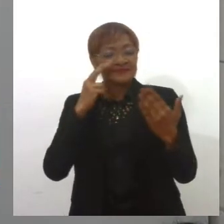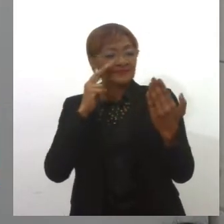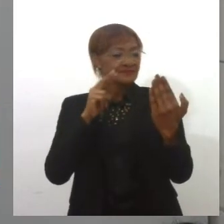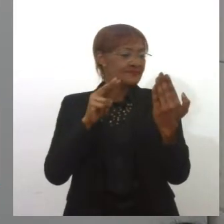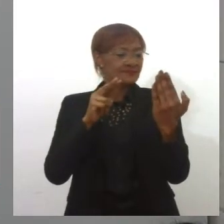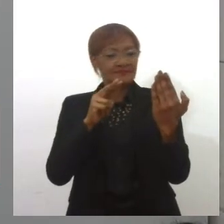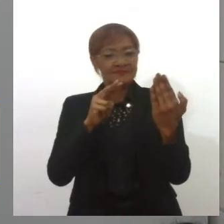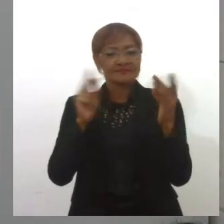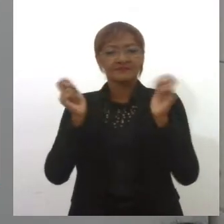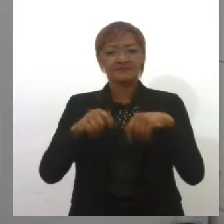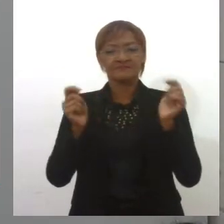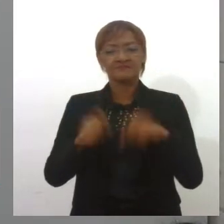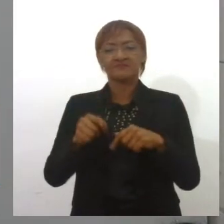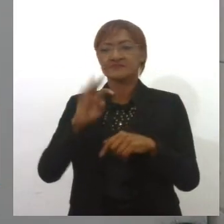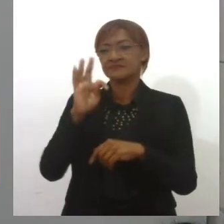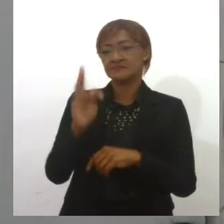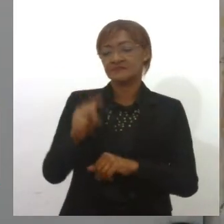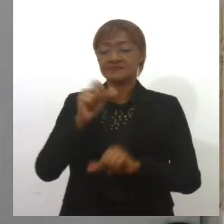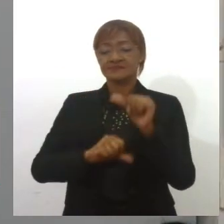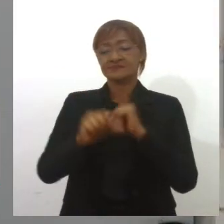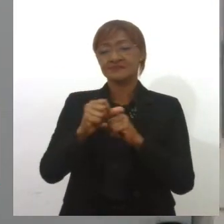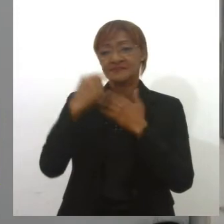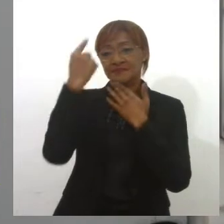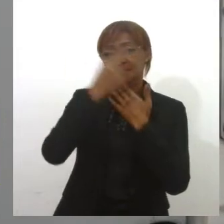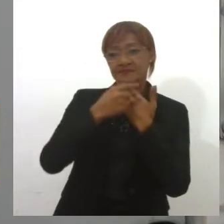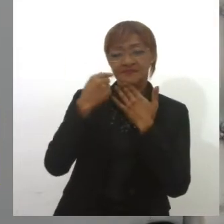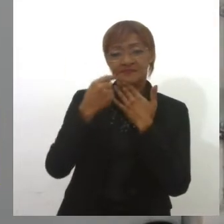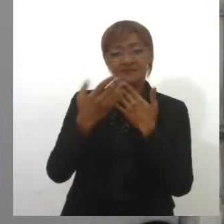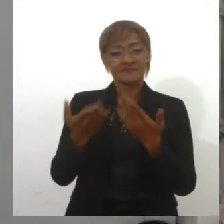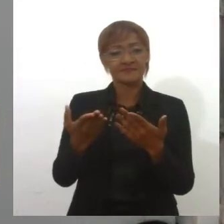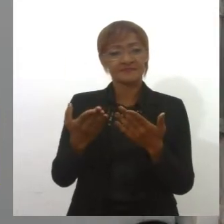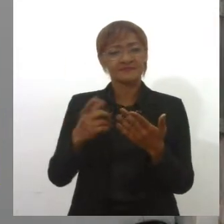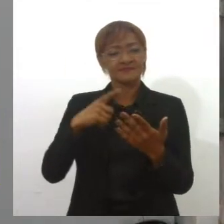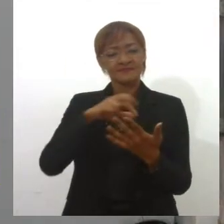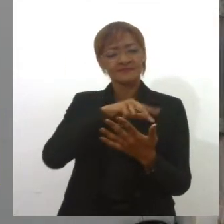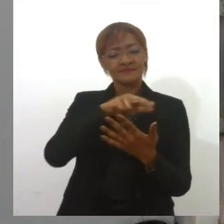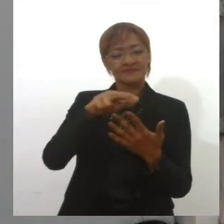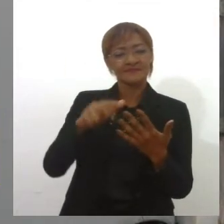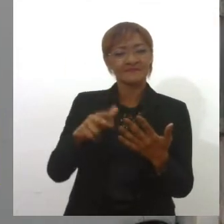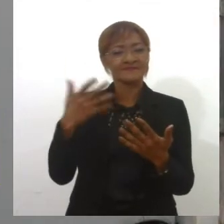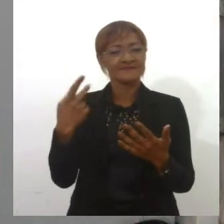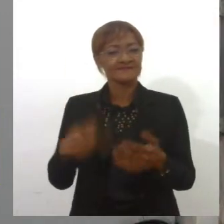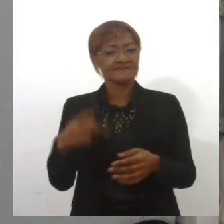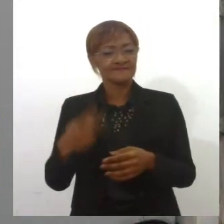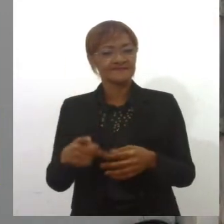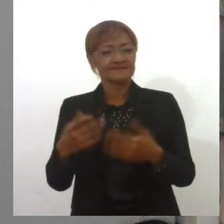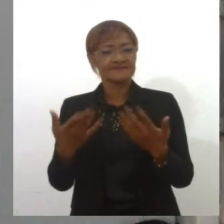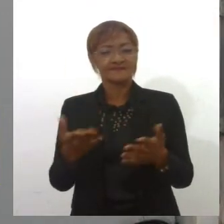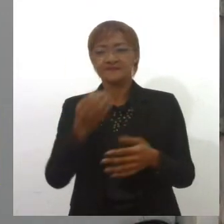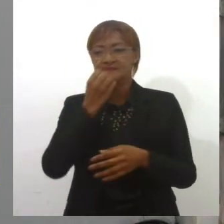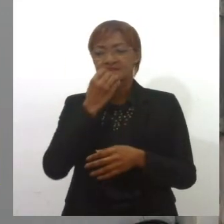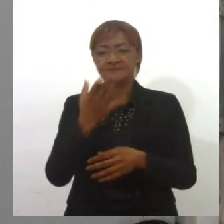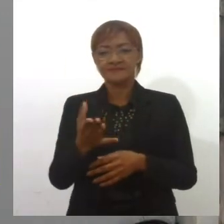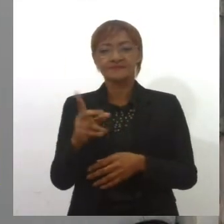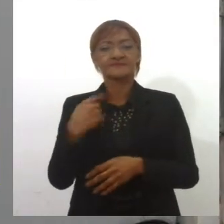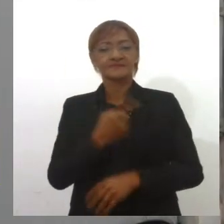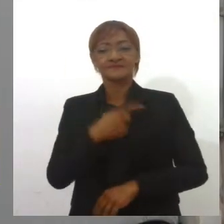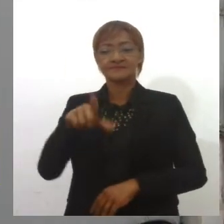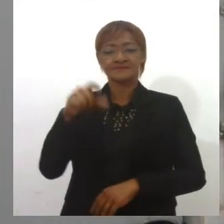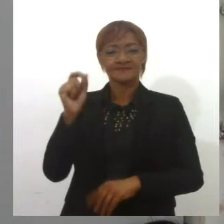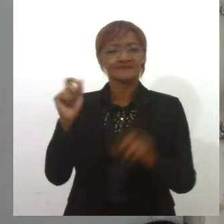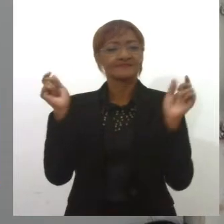pode tudo, você pode estar mudando o seu visual, porque há várias perucas aqui, a série Mulher de Peito, ela abre esse leque que a gente pode escolher